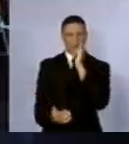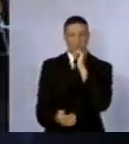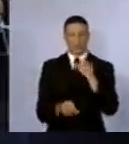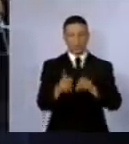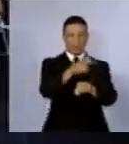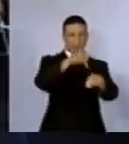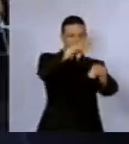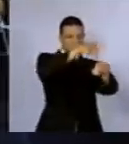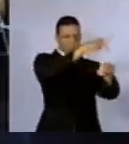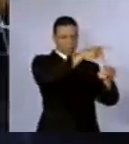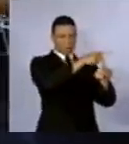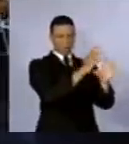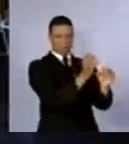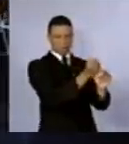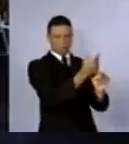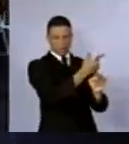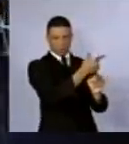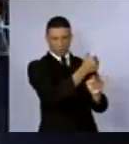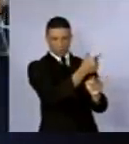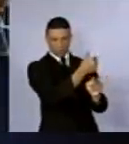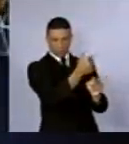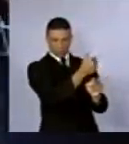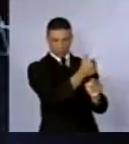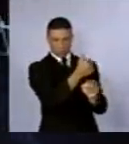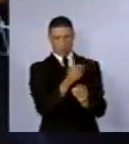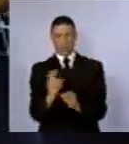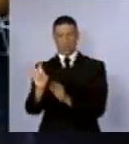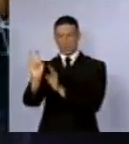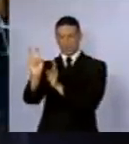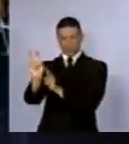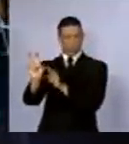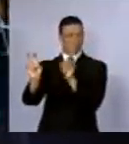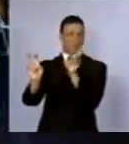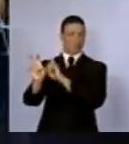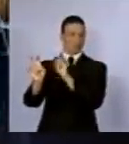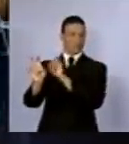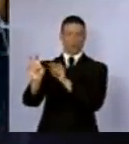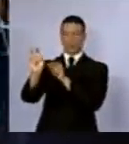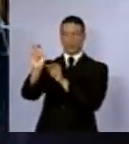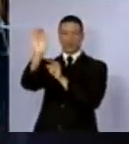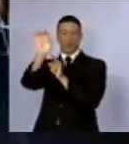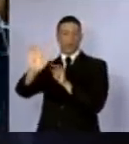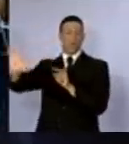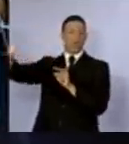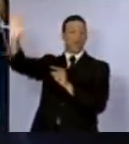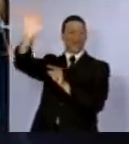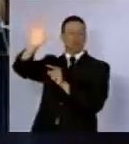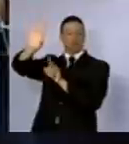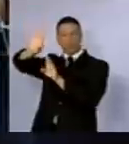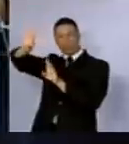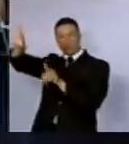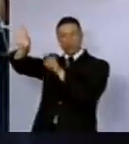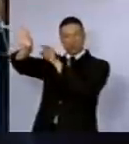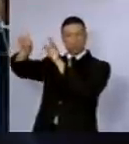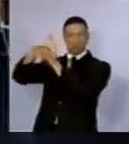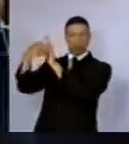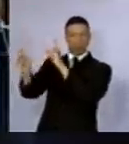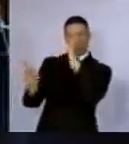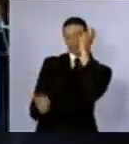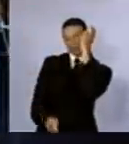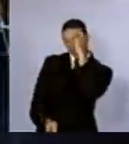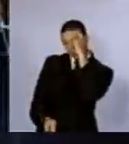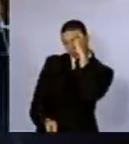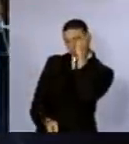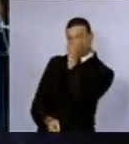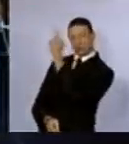países que seguiram essas normativas e somente 5 não. Esses 5 são do leste europeu, aqueles países são de uma cultura um pouco